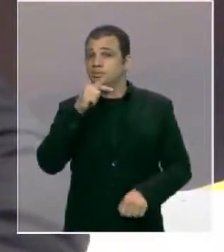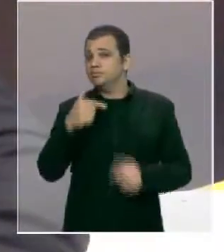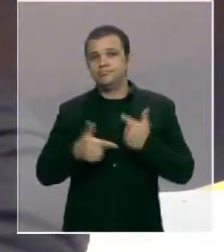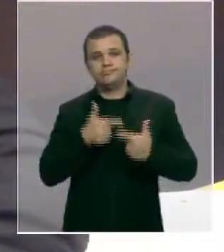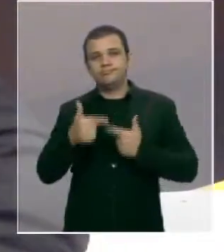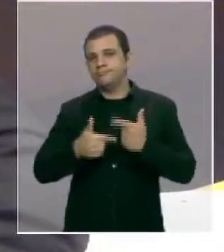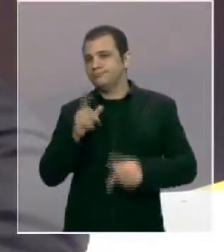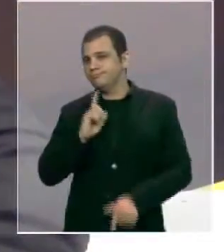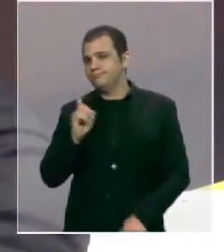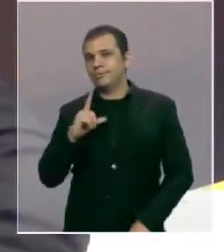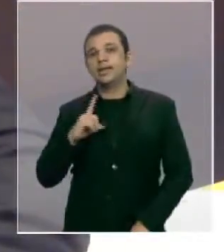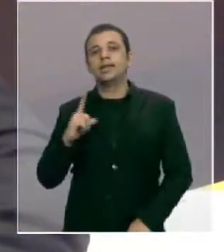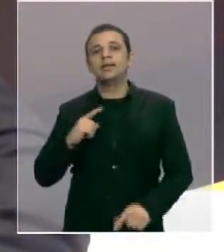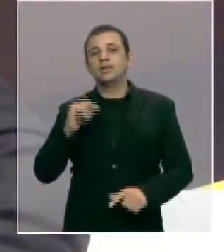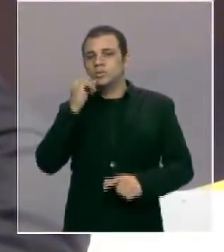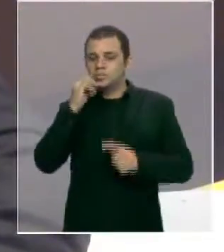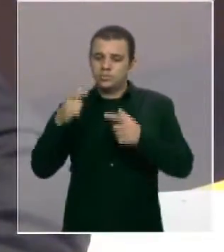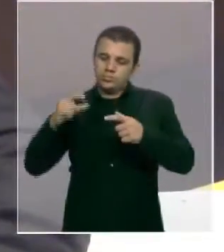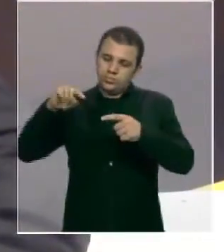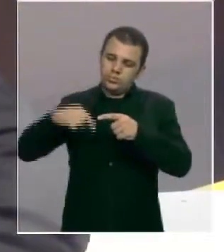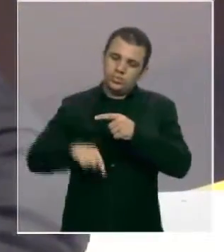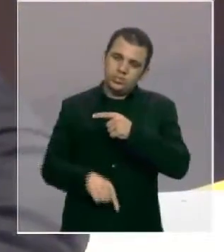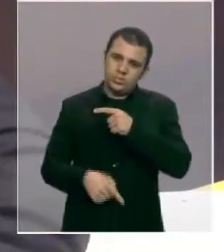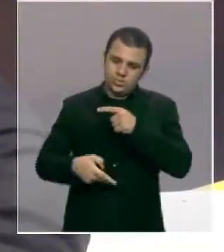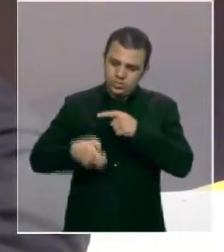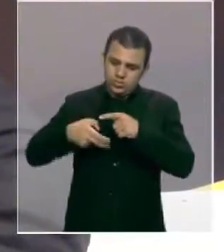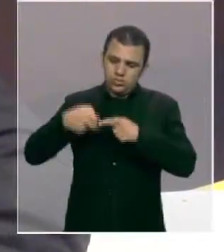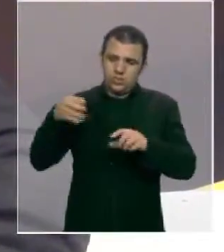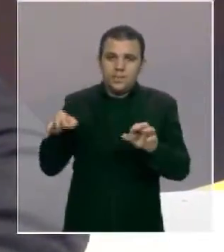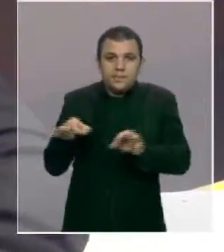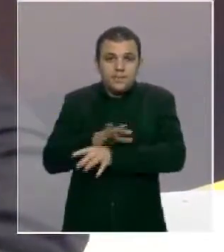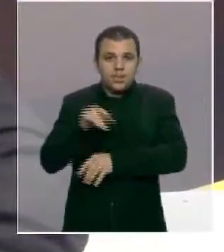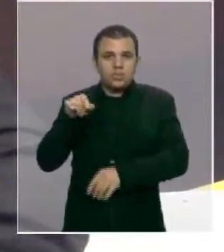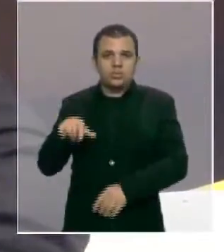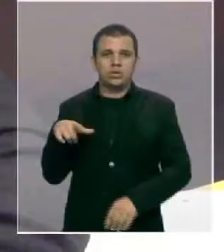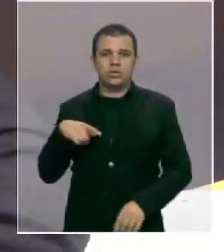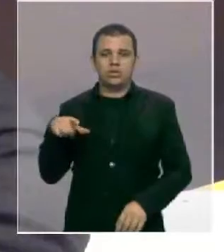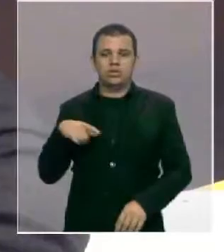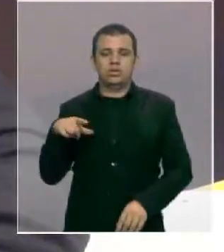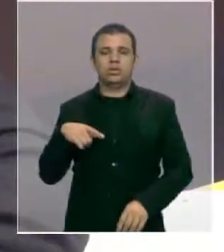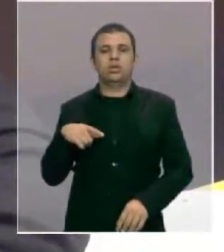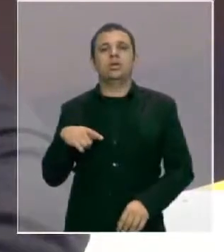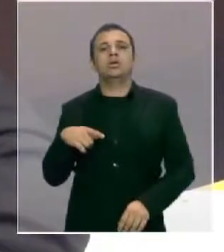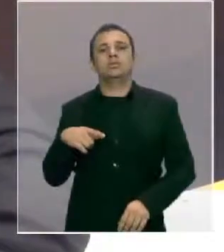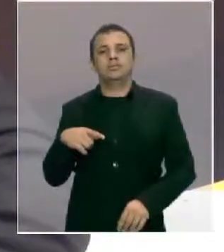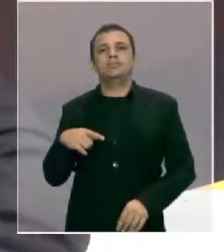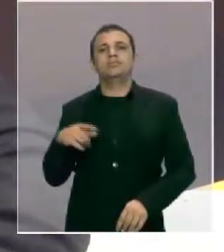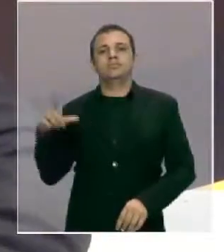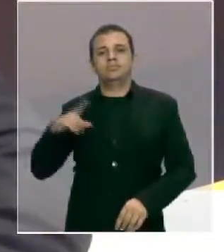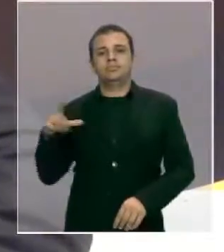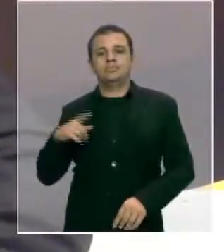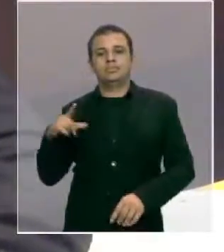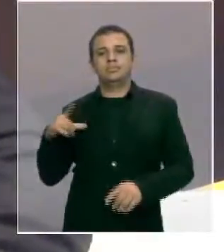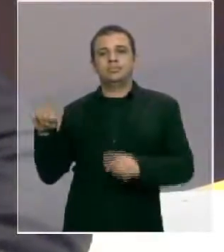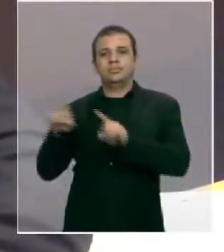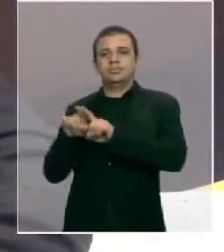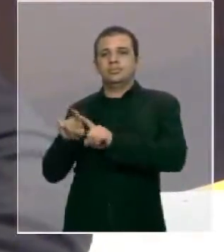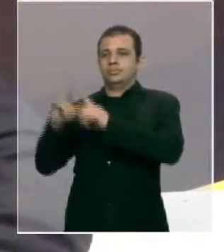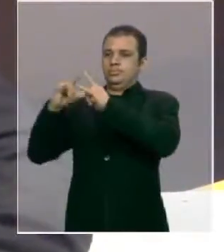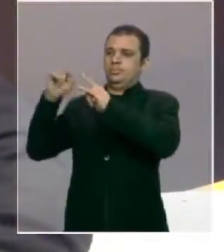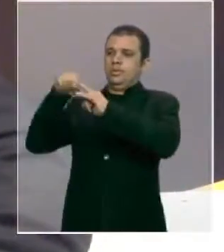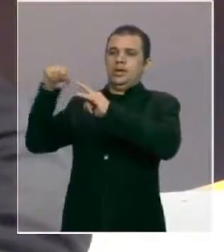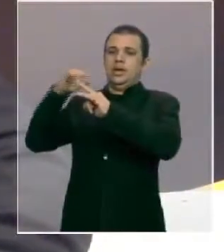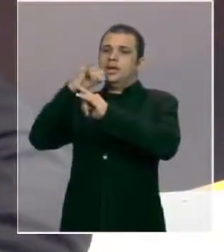cavado, perfurado, pronto, com a subestação elétrica, e está